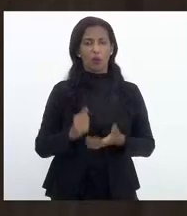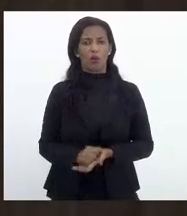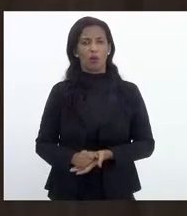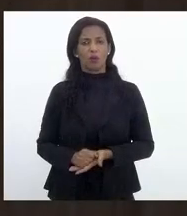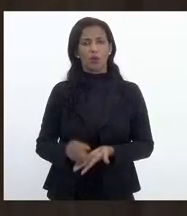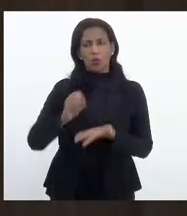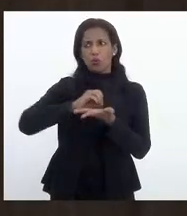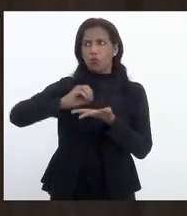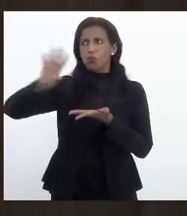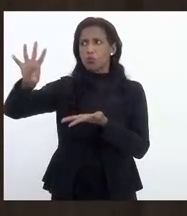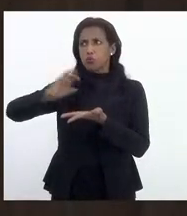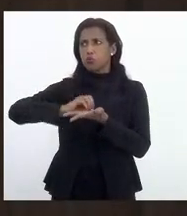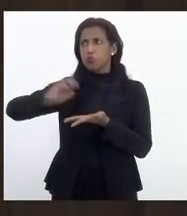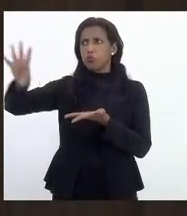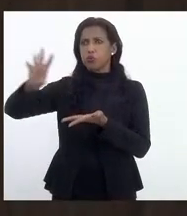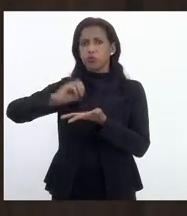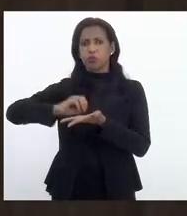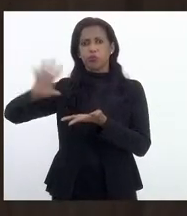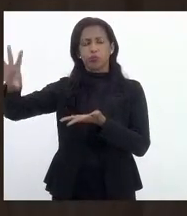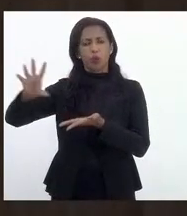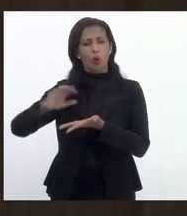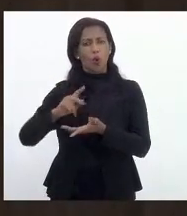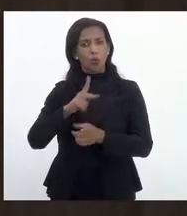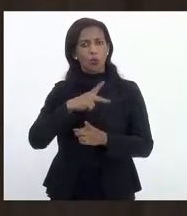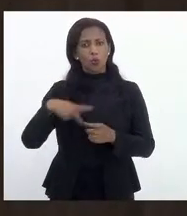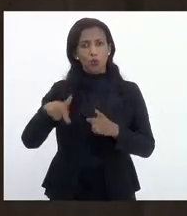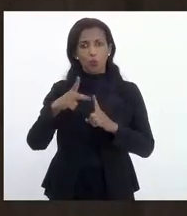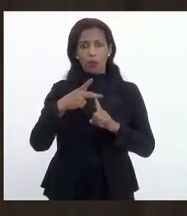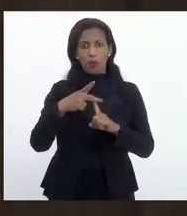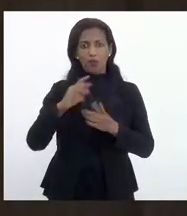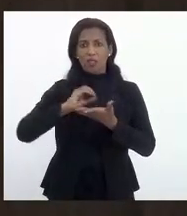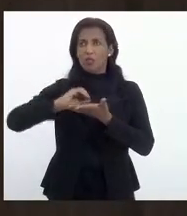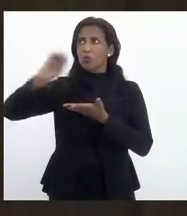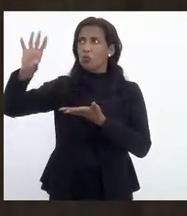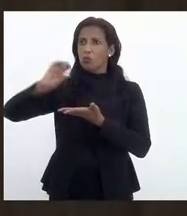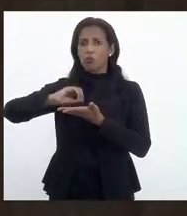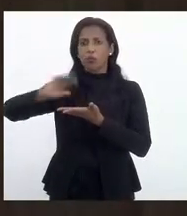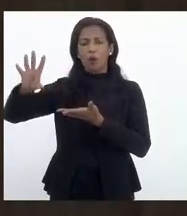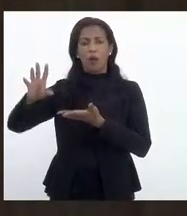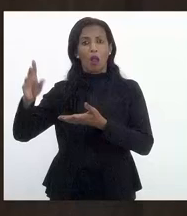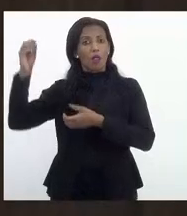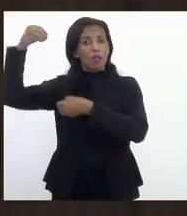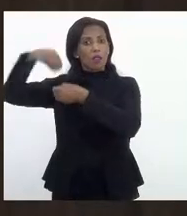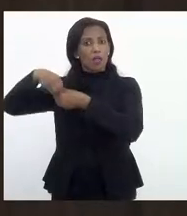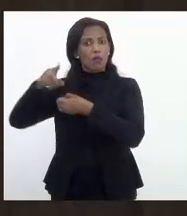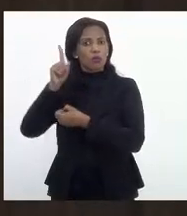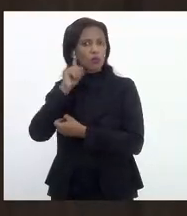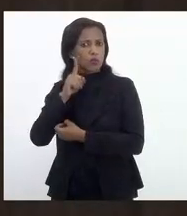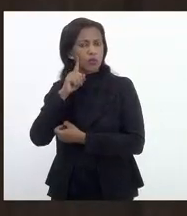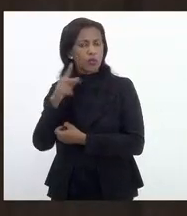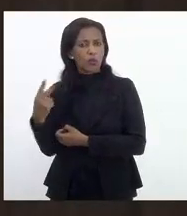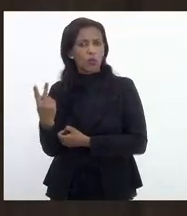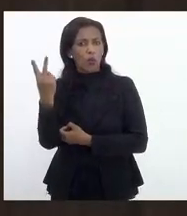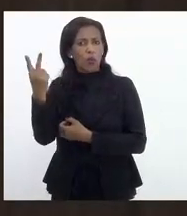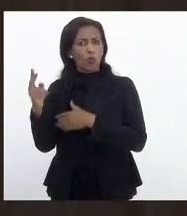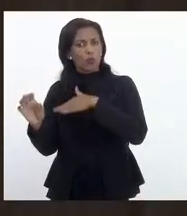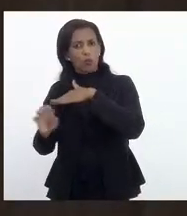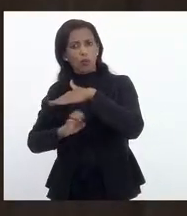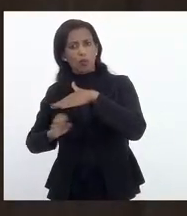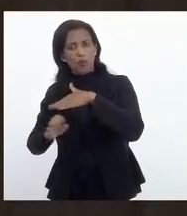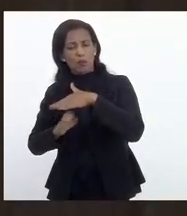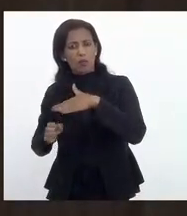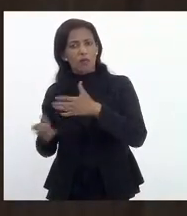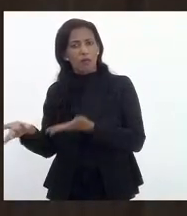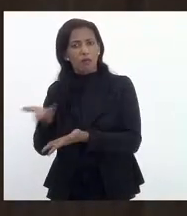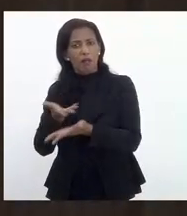e o nosso fundo de previdência foi empenhado no Paraíso Fiscal dentro dos Estados Unidos com duas empresas citadas